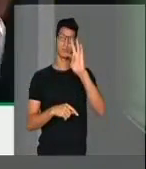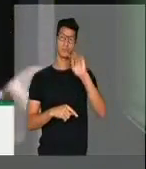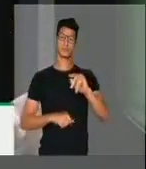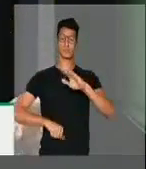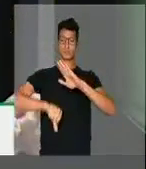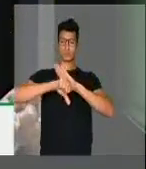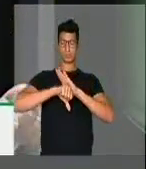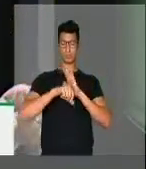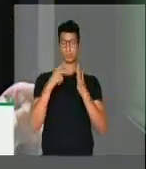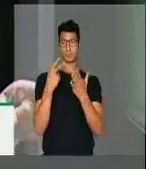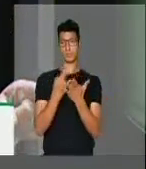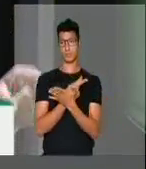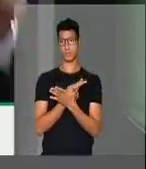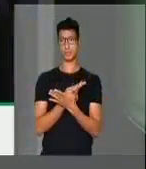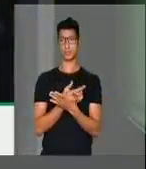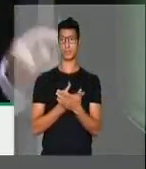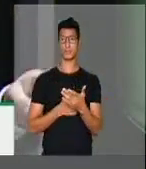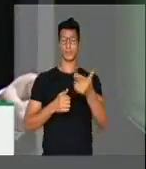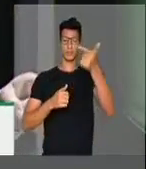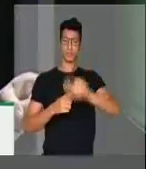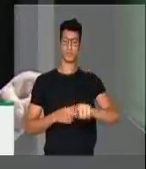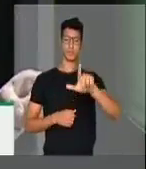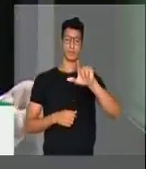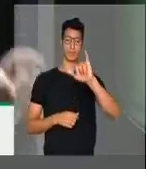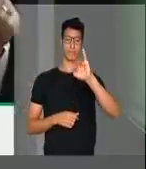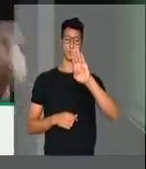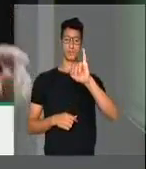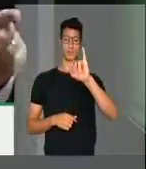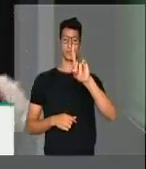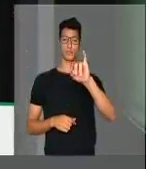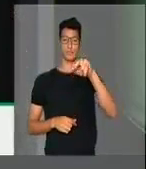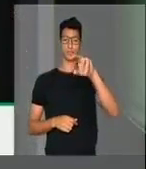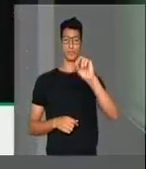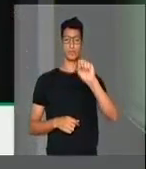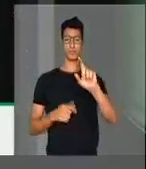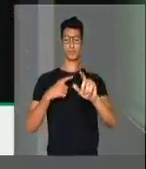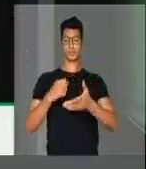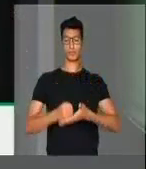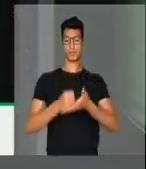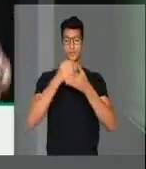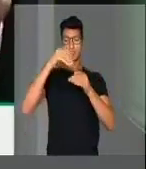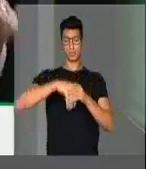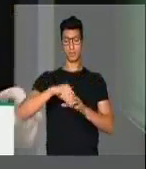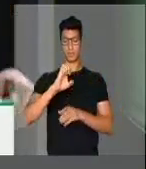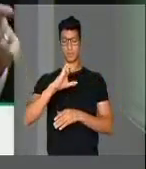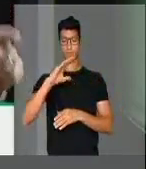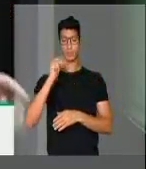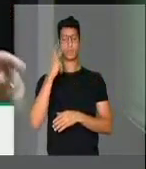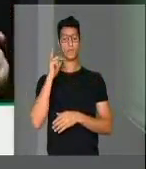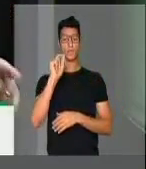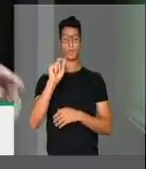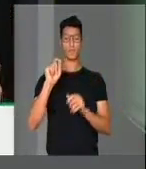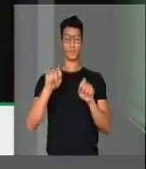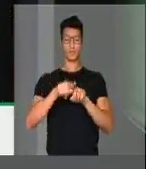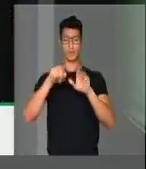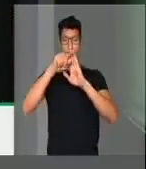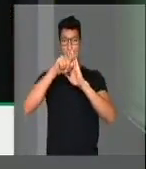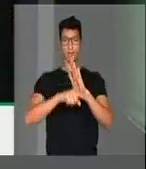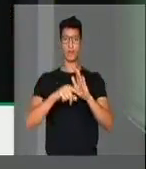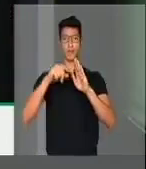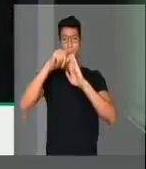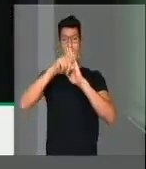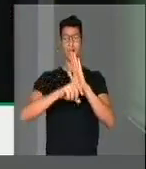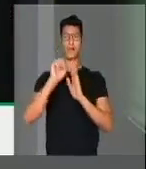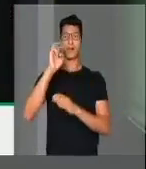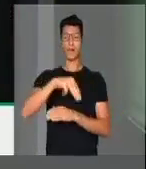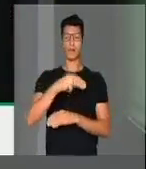ato criminoso, libidinoso, que tem ali o respaldo no ECA, para que seja sim averiguado e